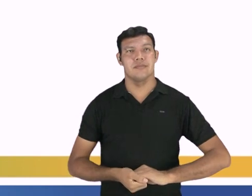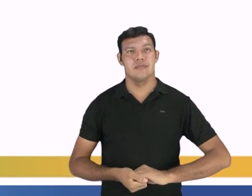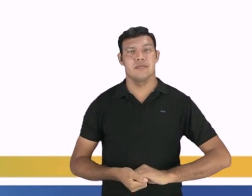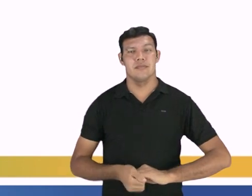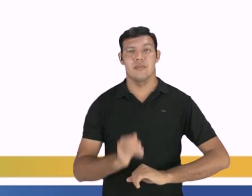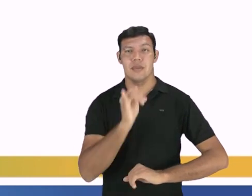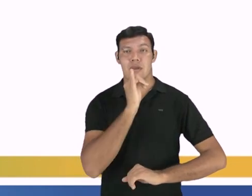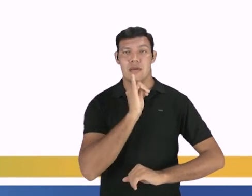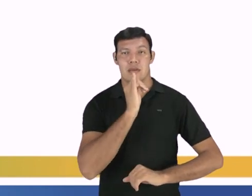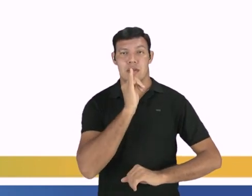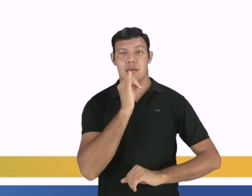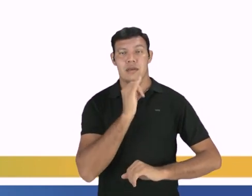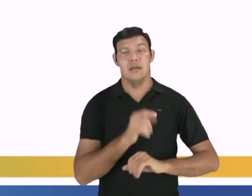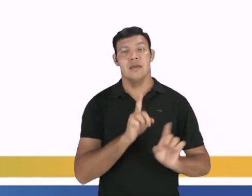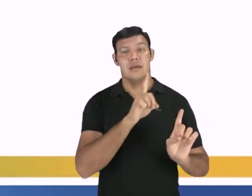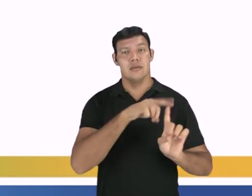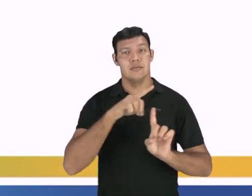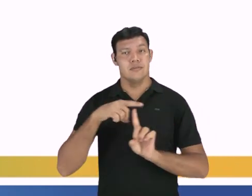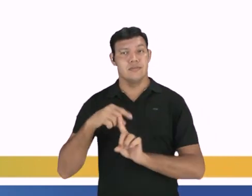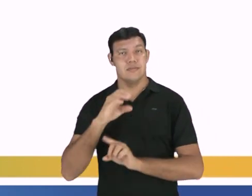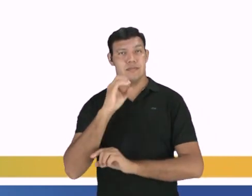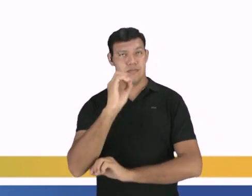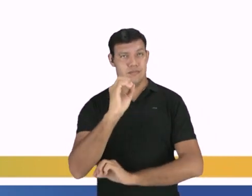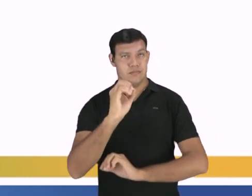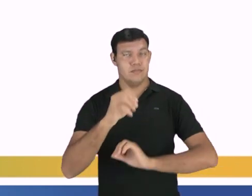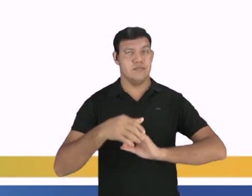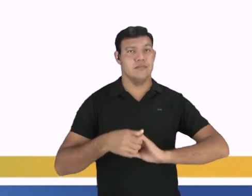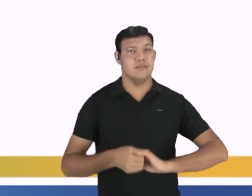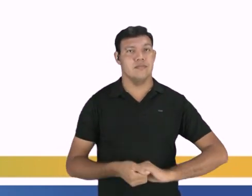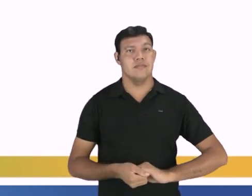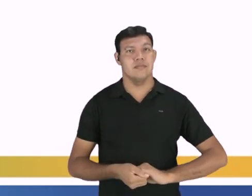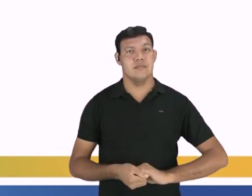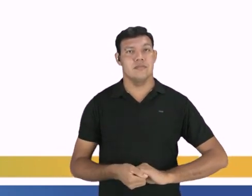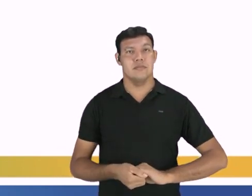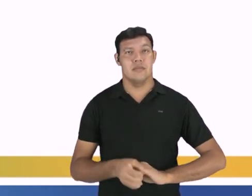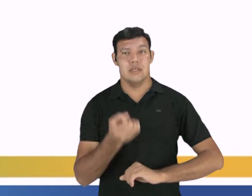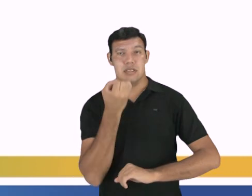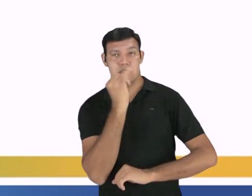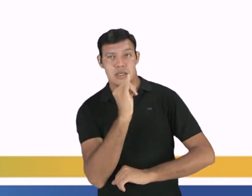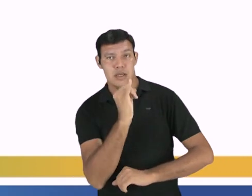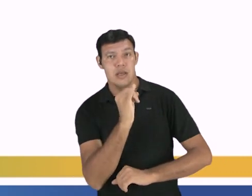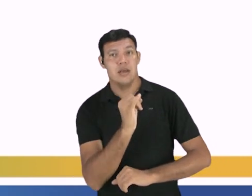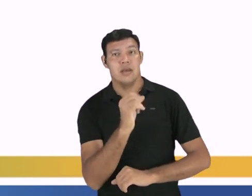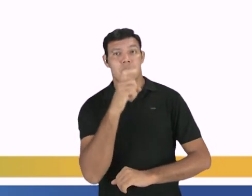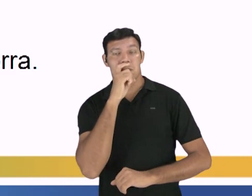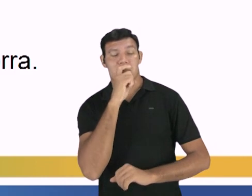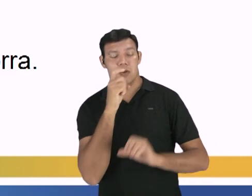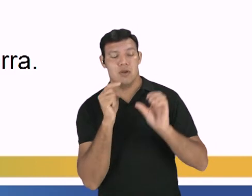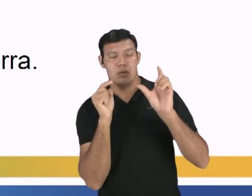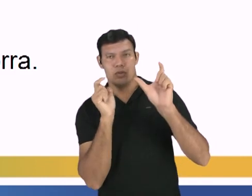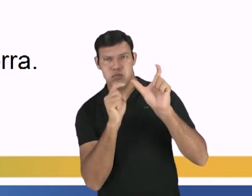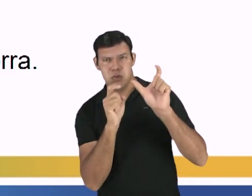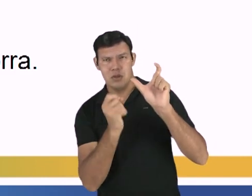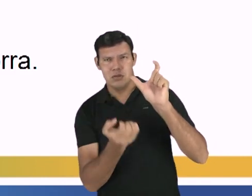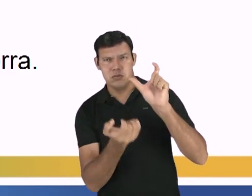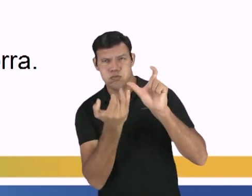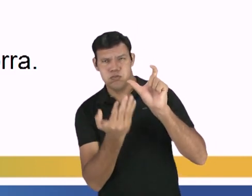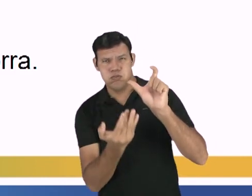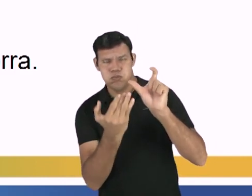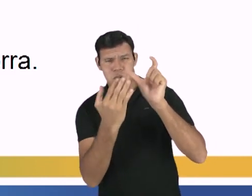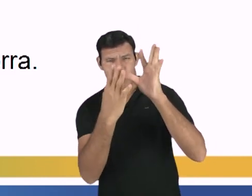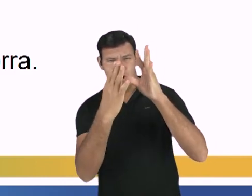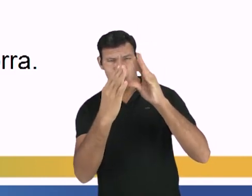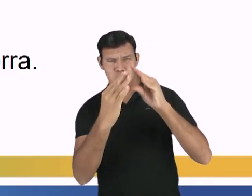Um exemplo de condicional tipo 0, if you heat ice, it melts. Se você aquece gelo, ele derrete. Um exemplo